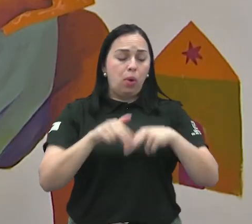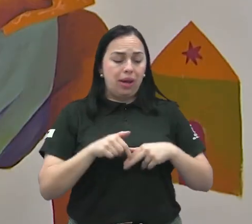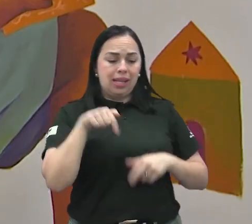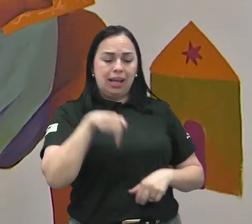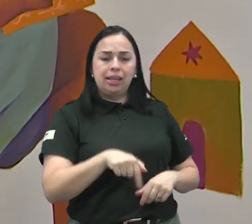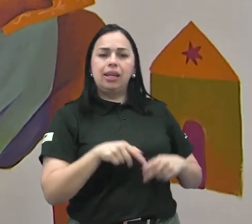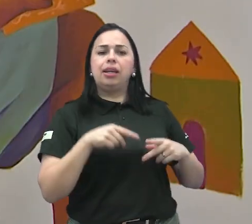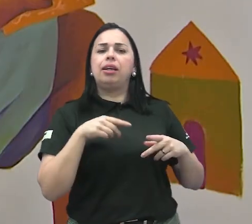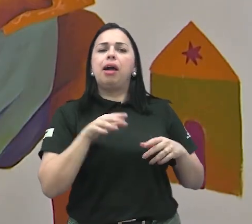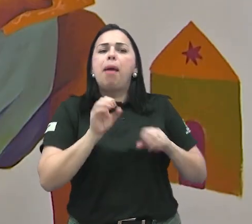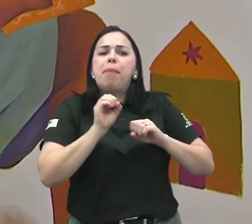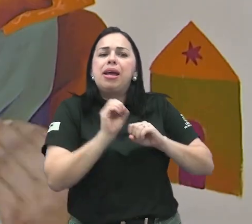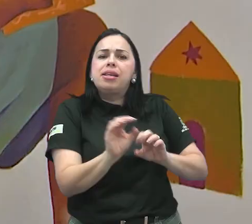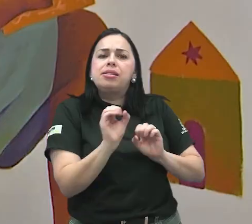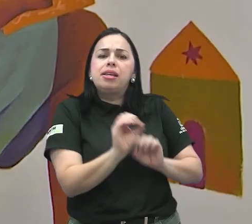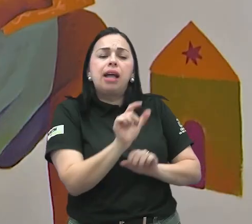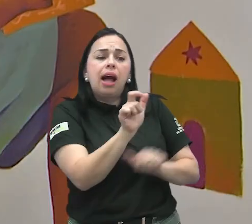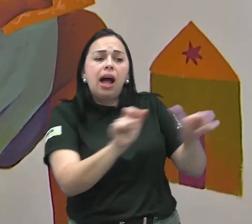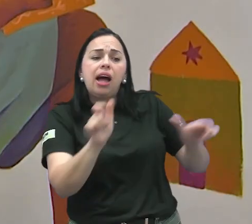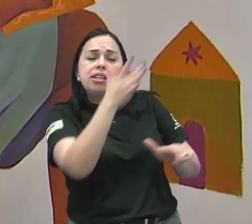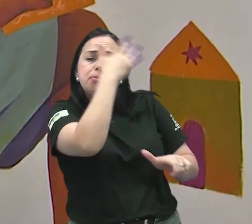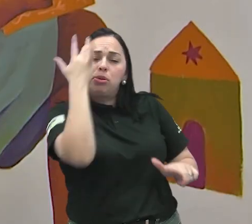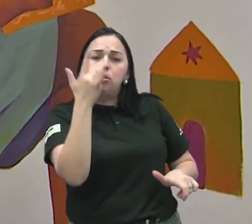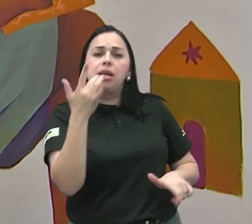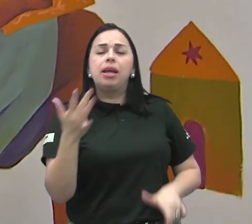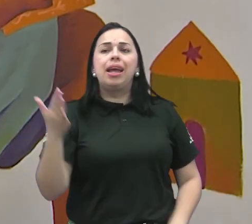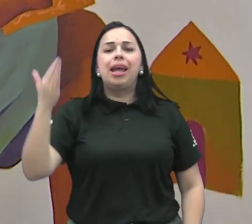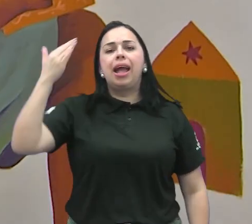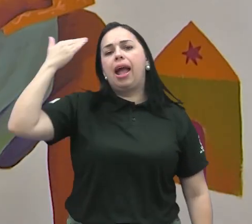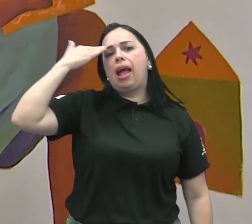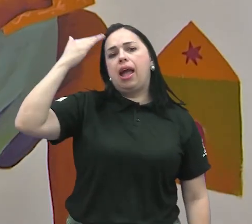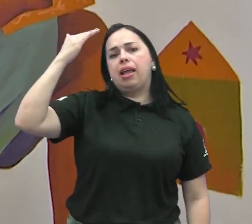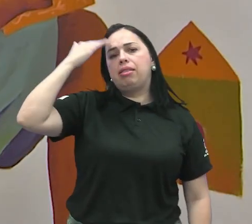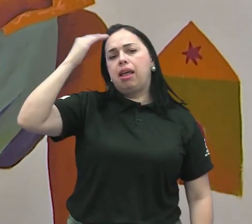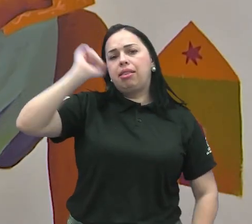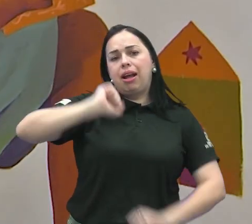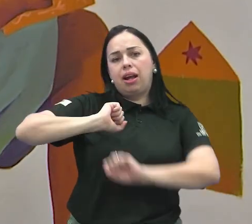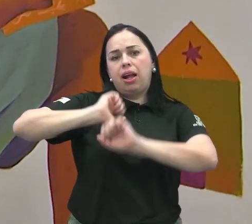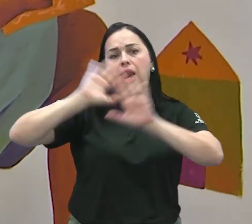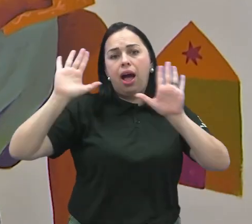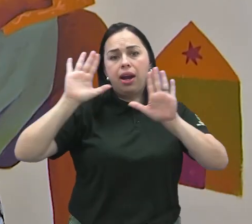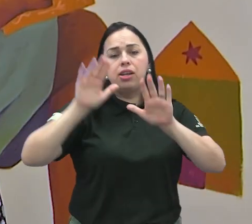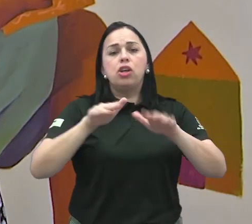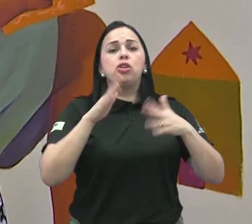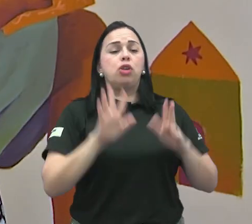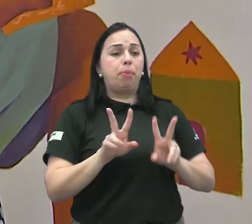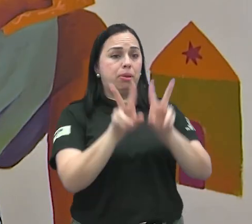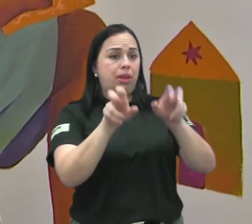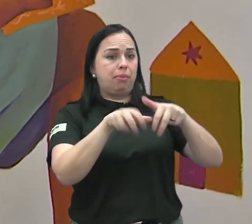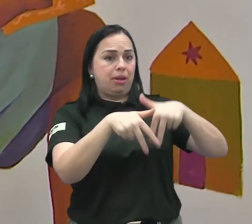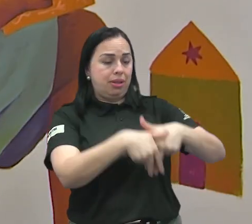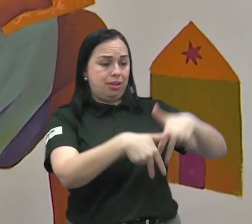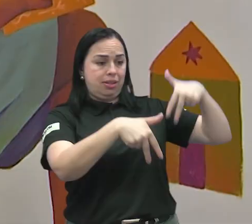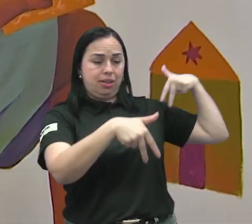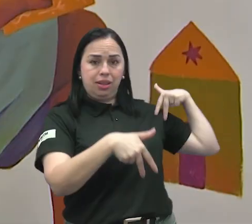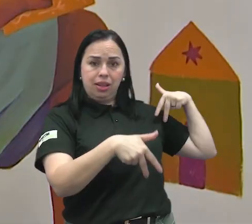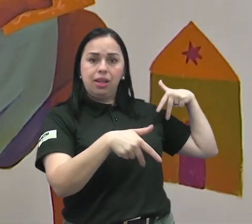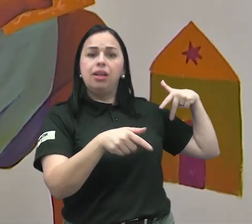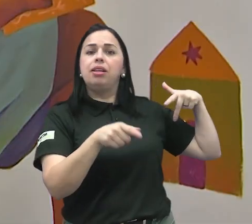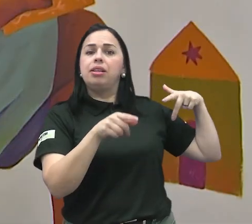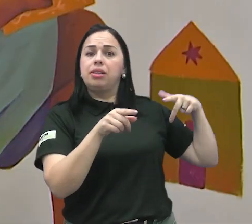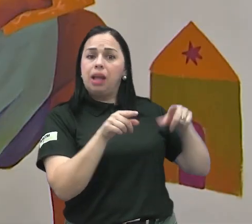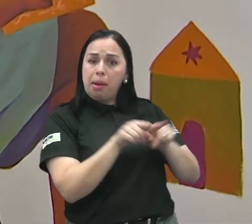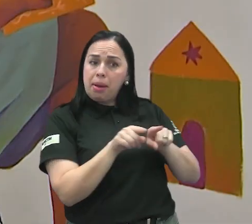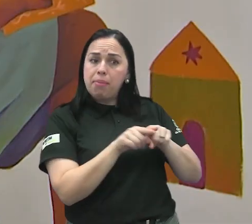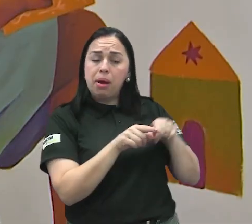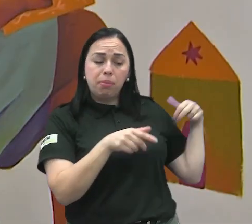propõe aqui são principalmente formar as pessoas para que elas construam, para que elas busquem ferramentas ancestrais, né, que a gente chama